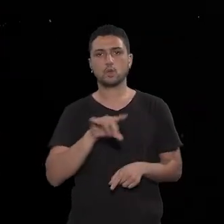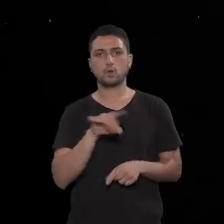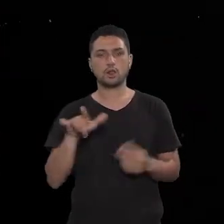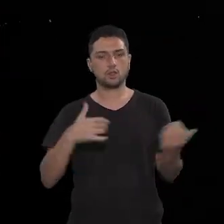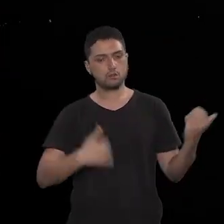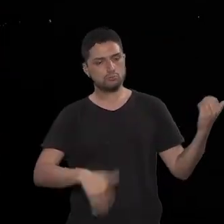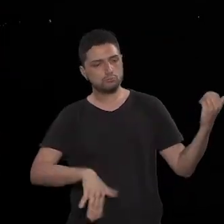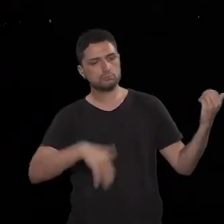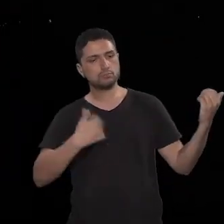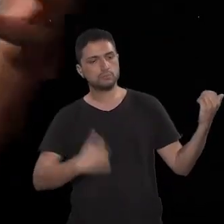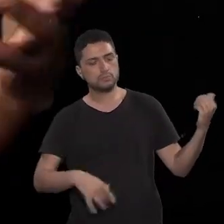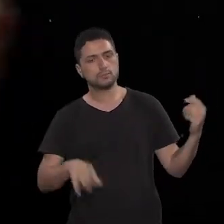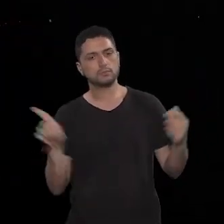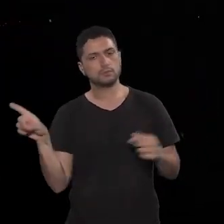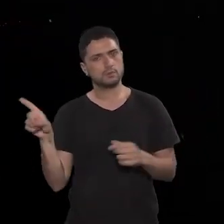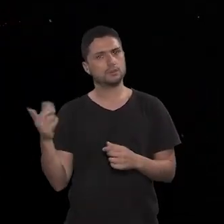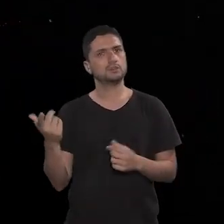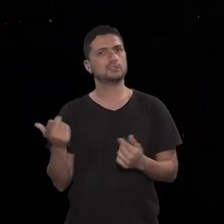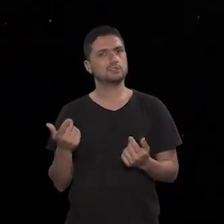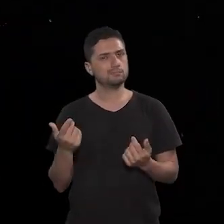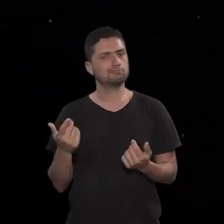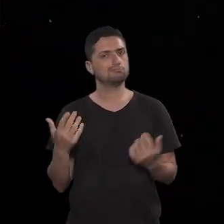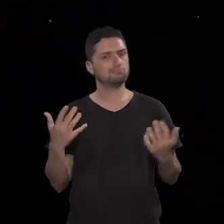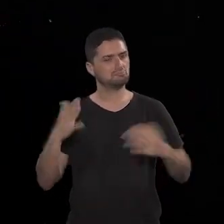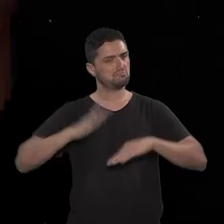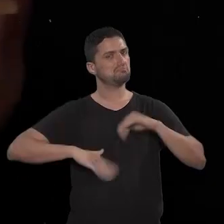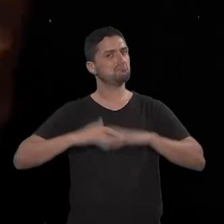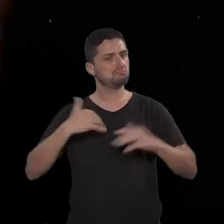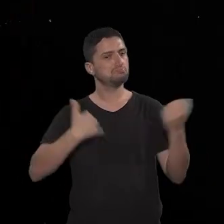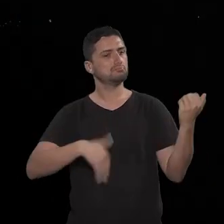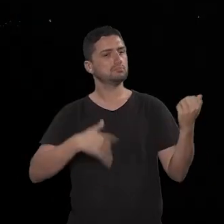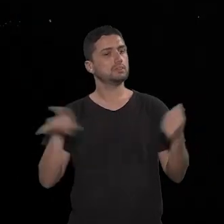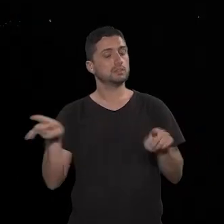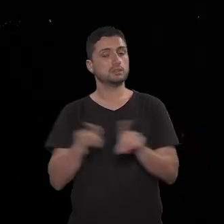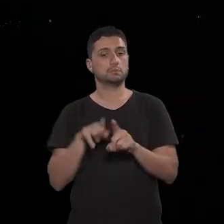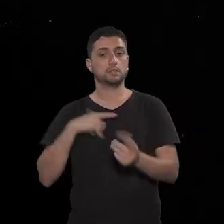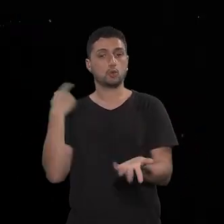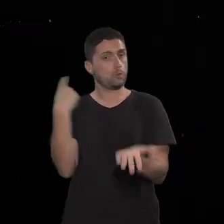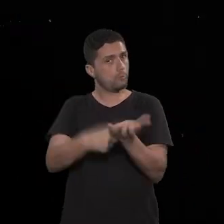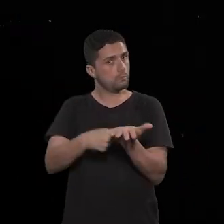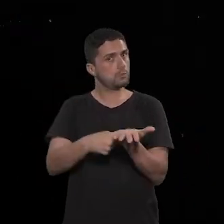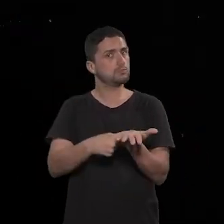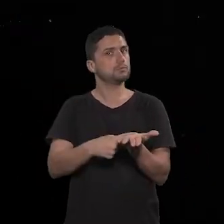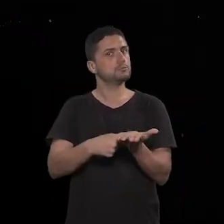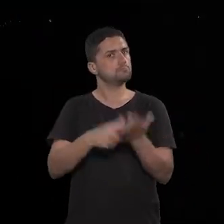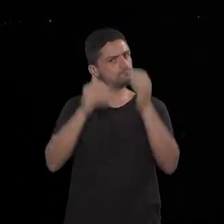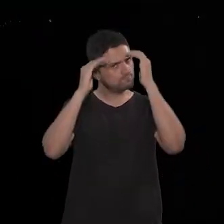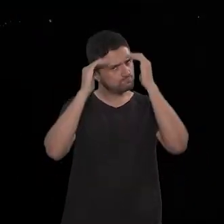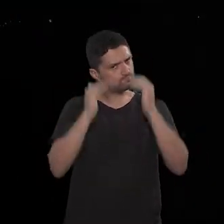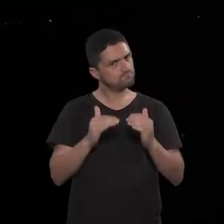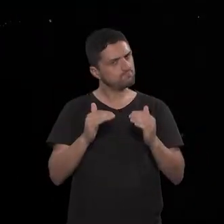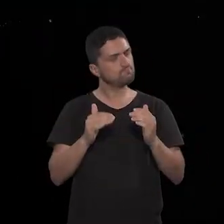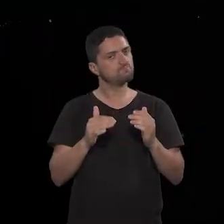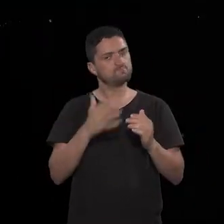violão, então era um seresteiro, né, um boêmio, mas também tinha um